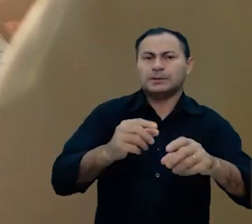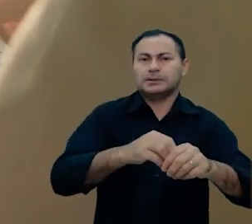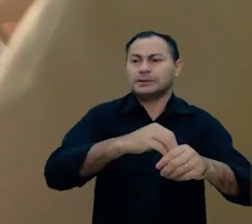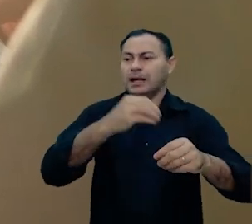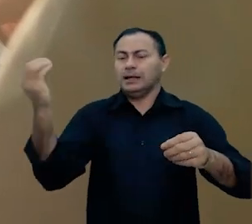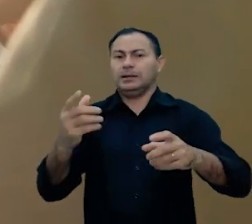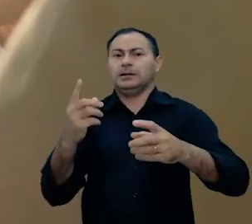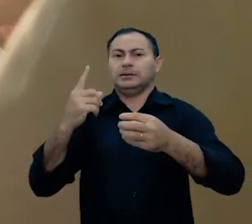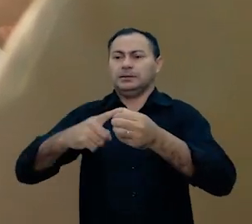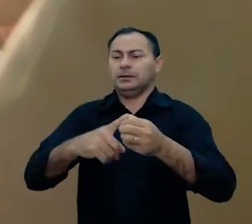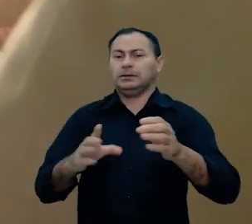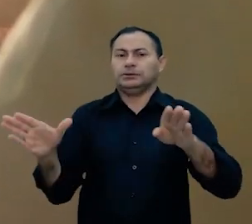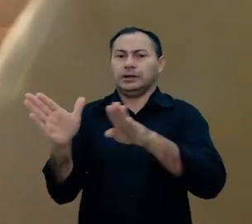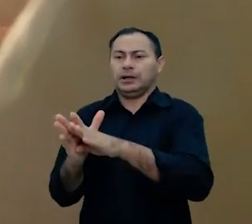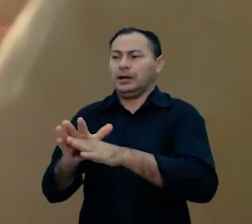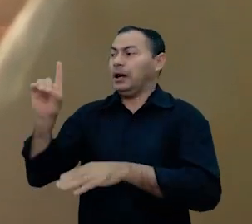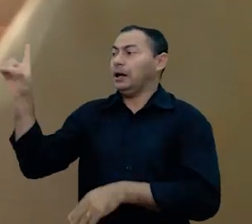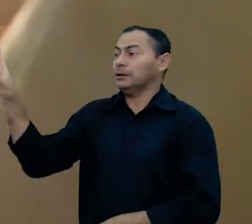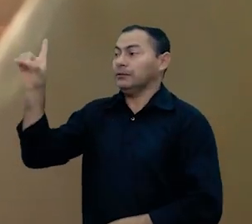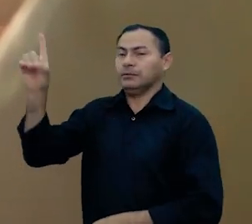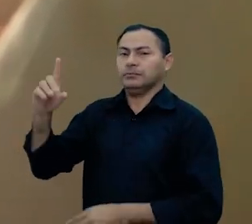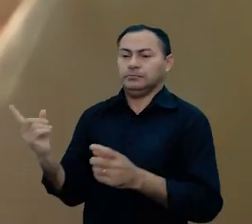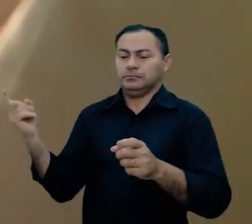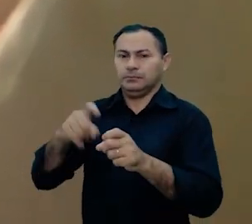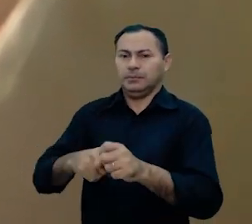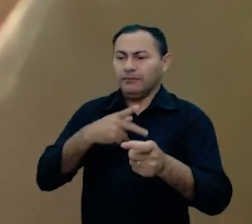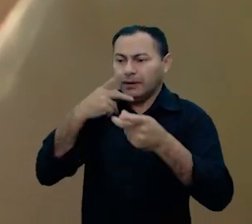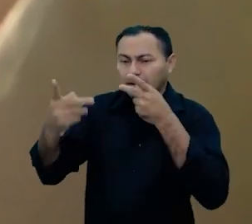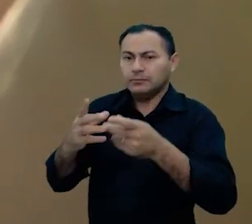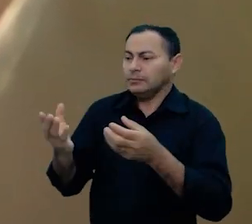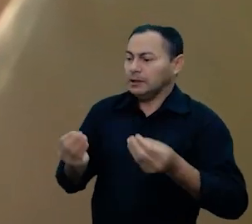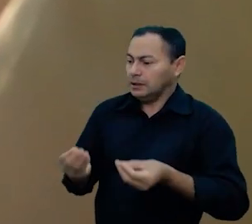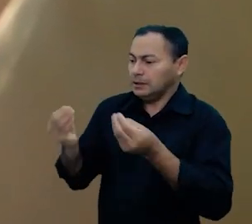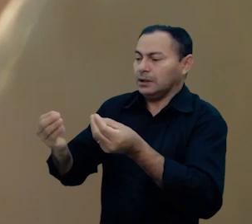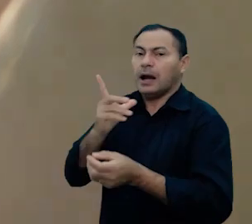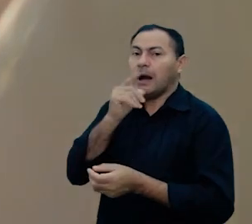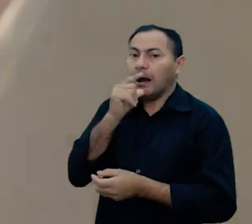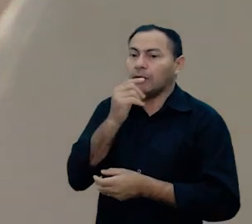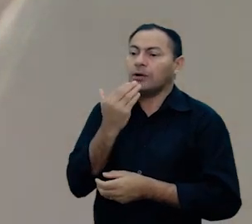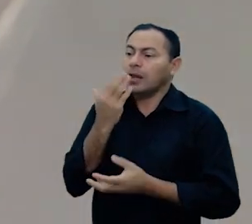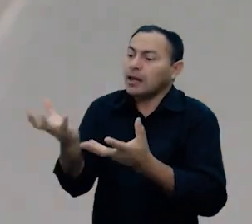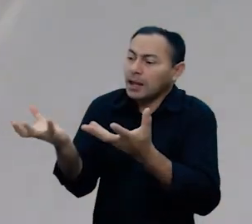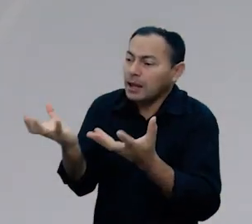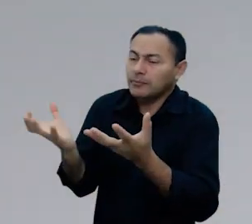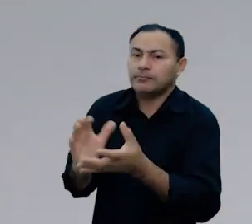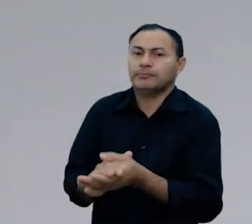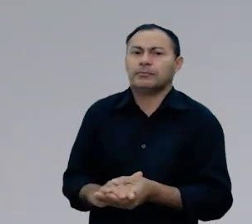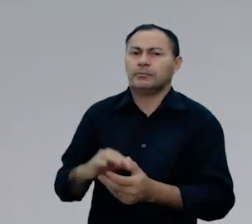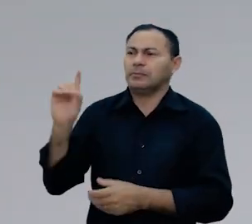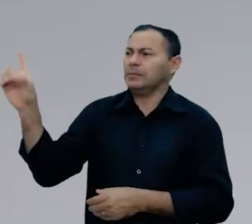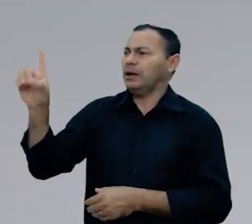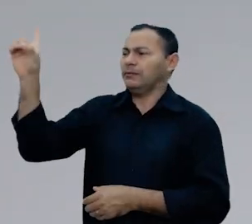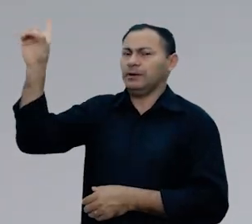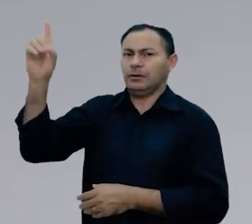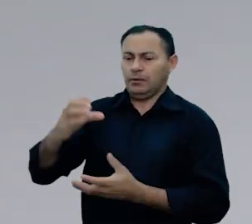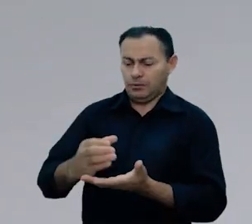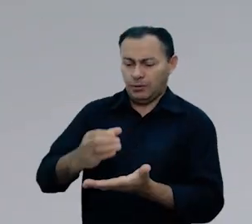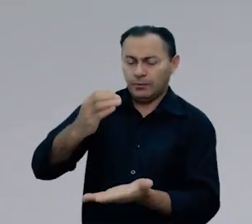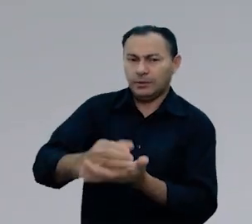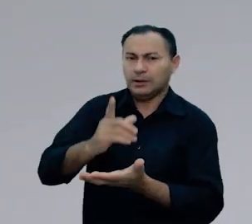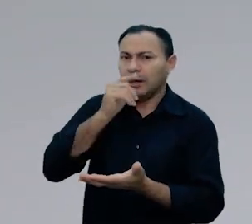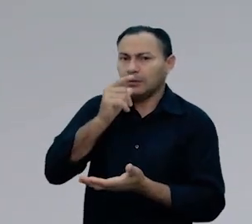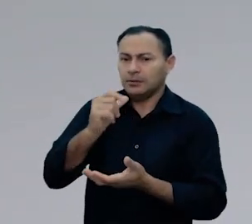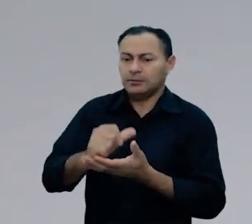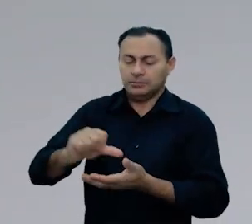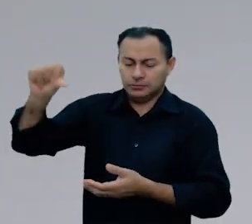cidade e chegar de volta até Davi. Quando voltaram, disseram: "Aqui está a água que o Senhor quer." Davi pegou aquele copo